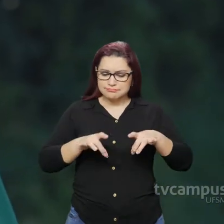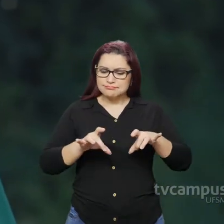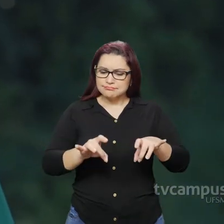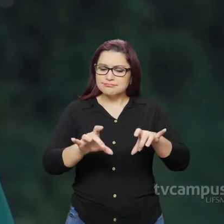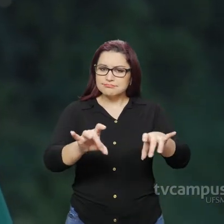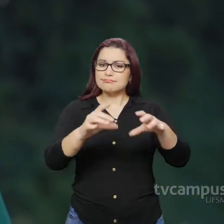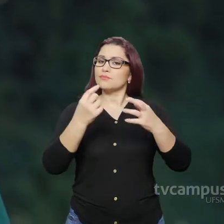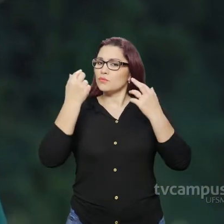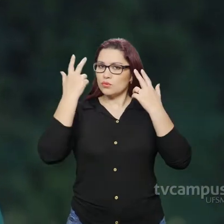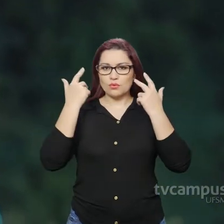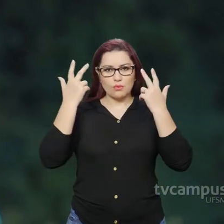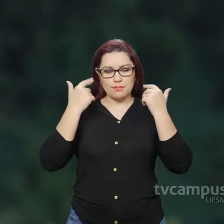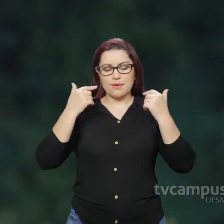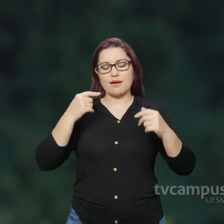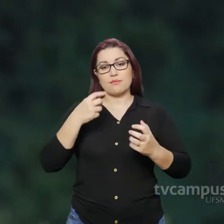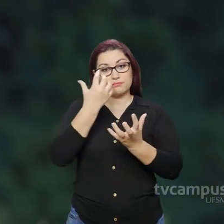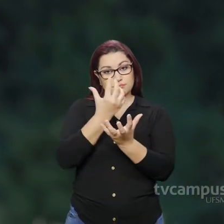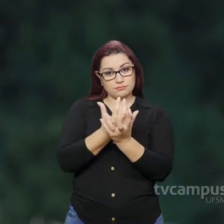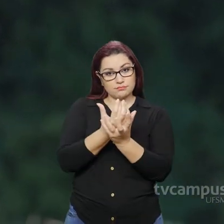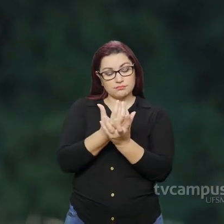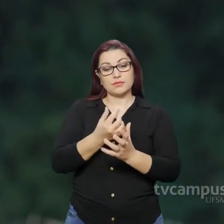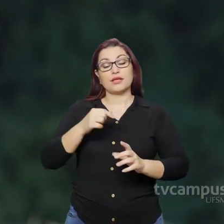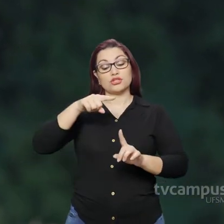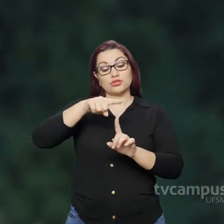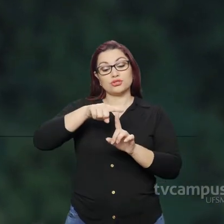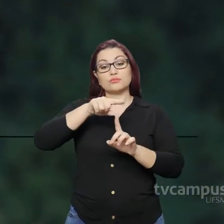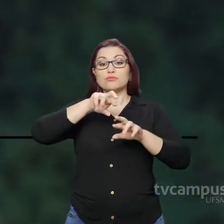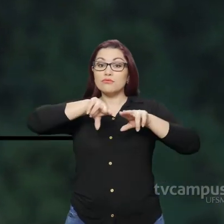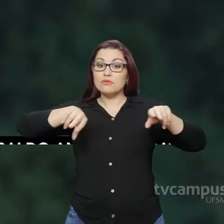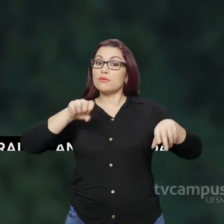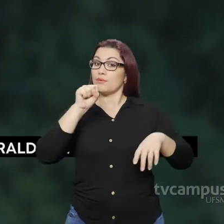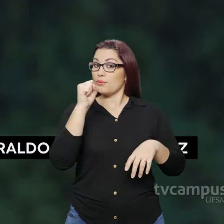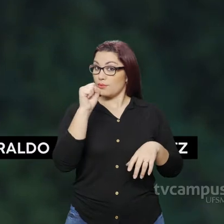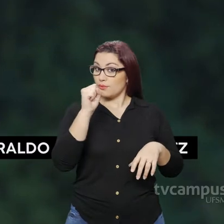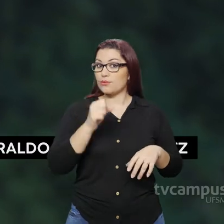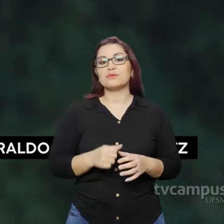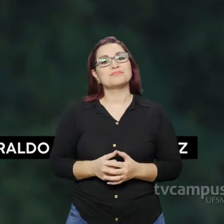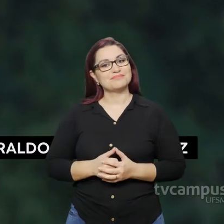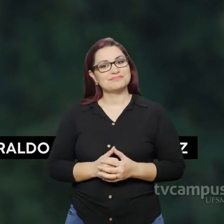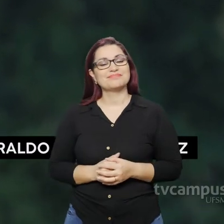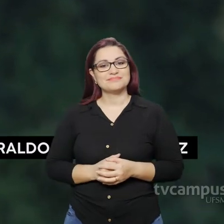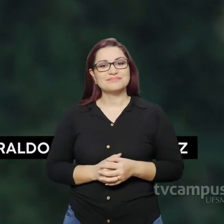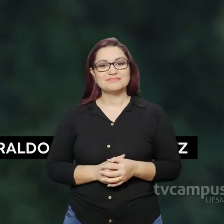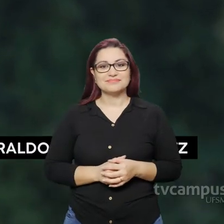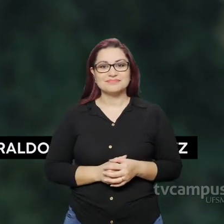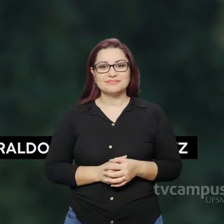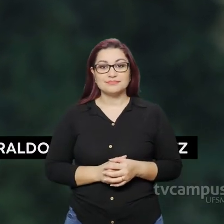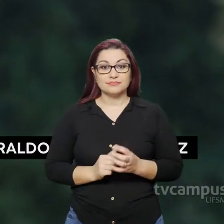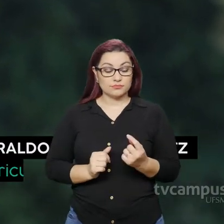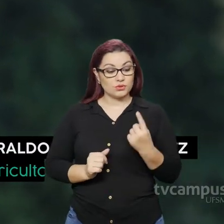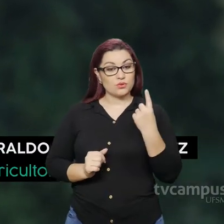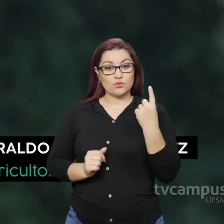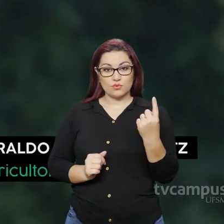convencional de pitaia, com 8 variedades,